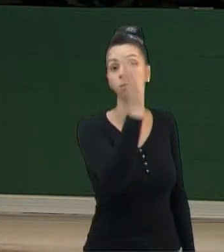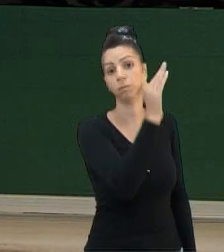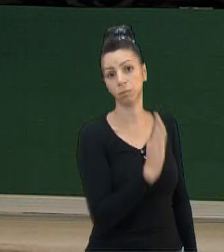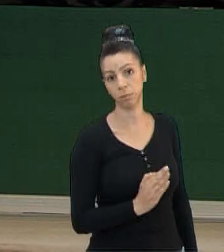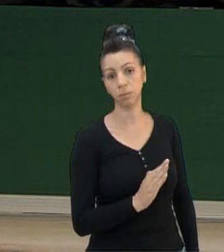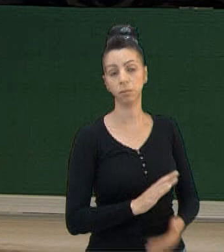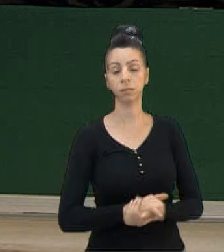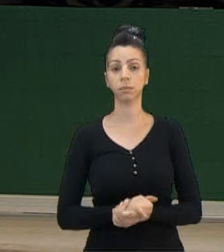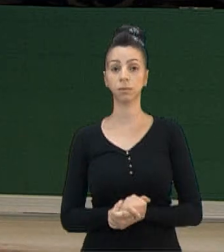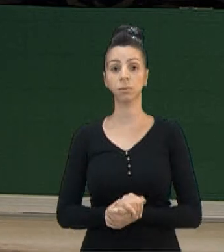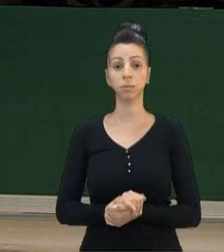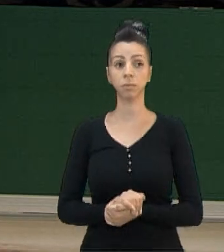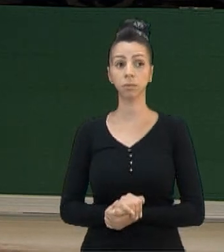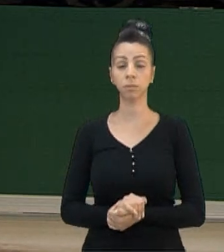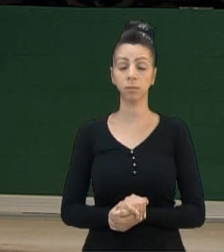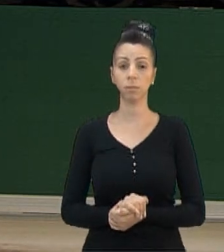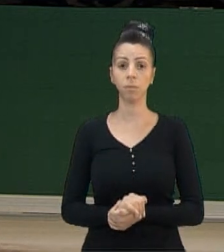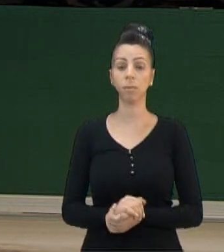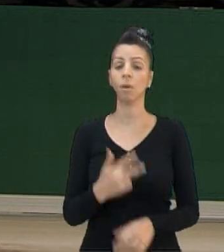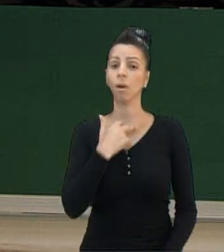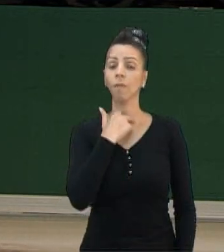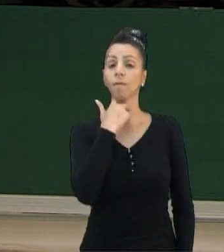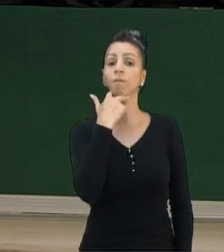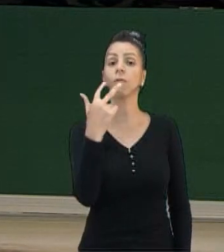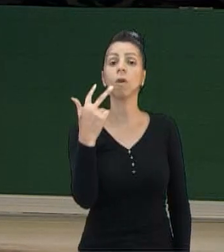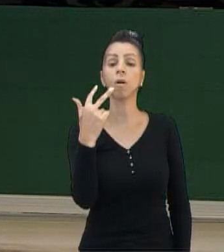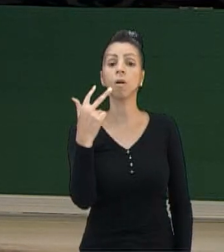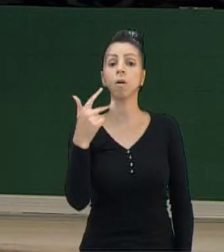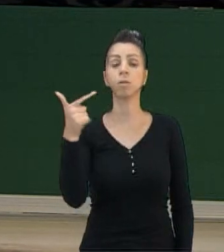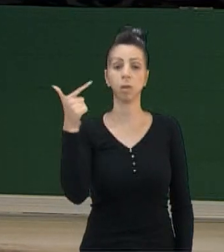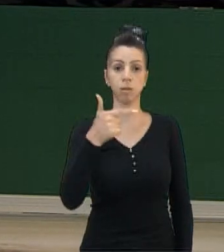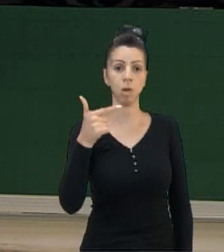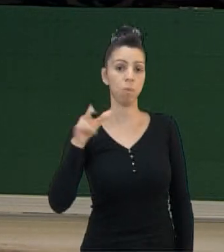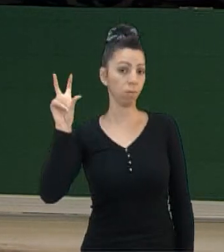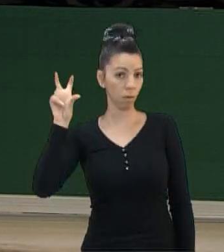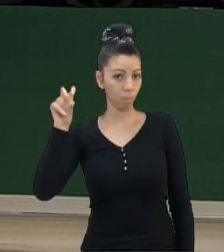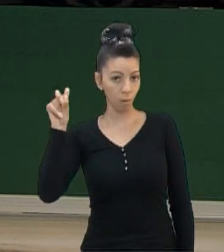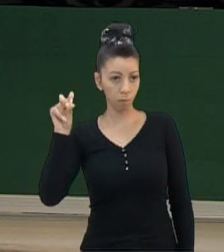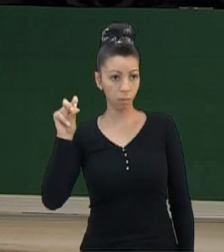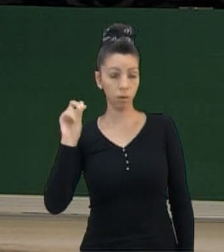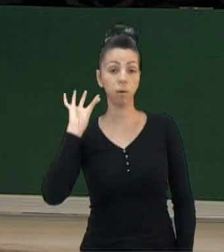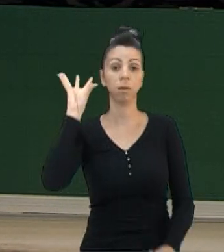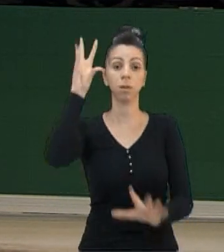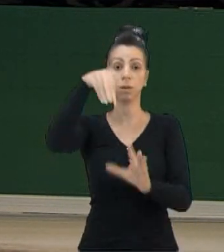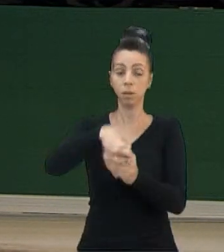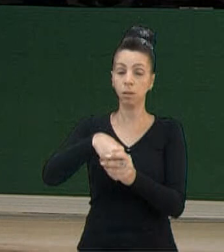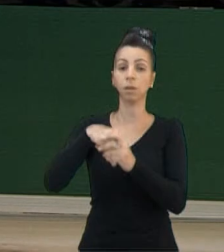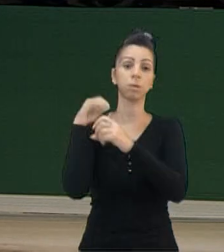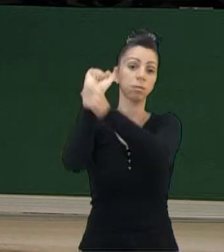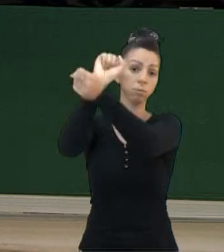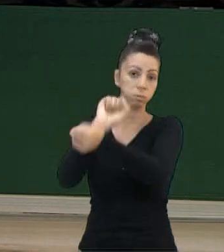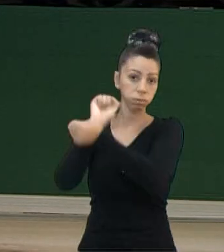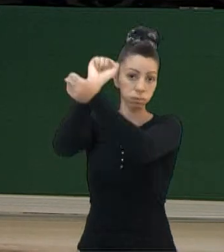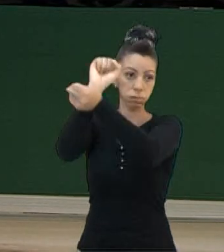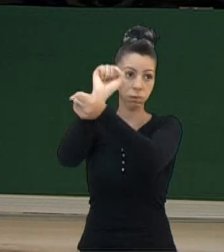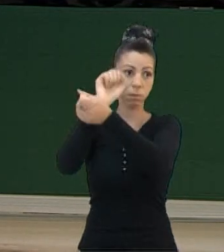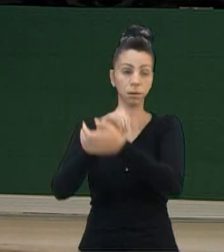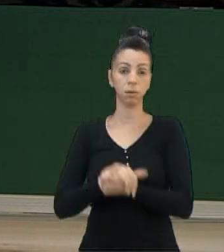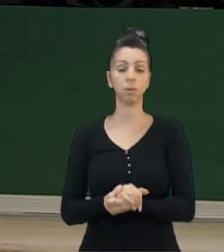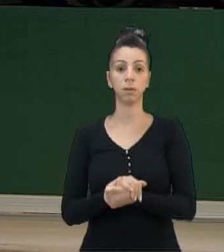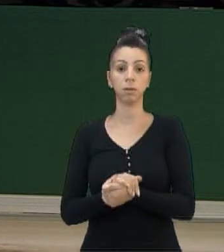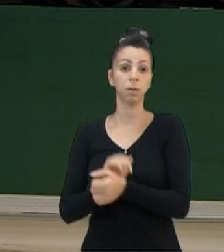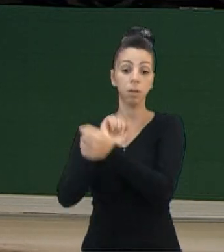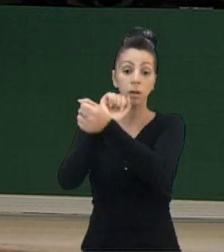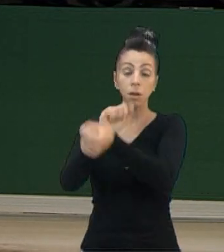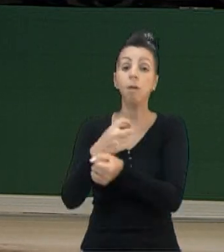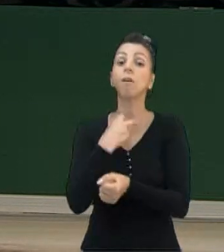tem a voz da bisavó, né? Então você tem essa bisavó dentro desse lugar de escravização. E essa